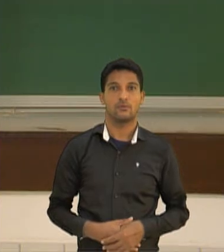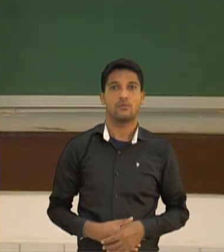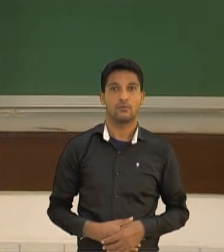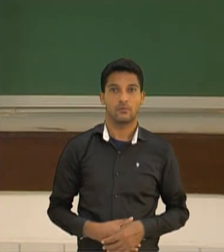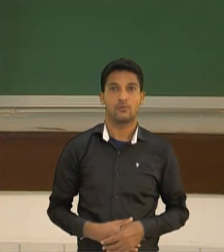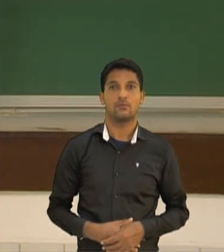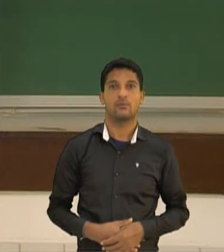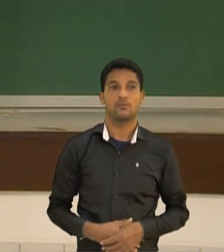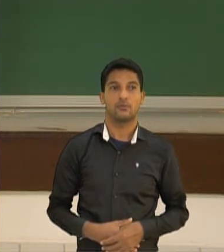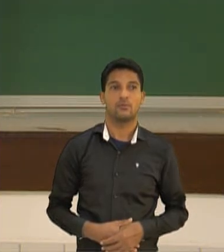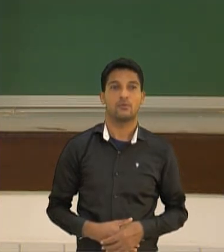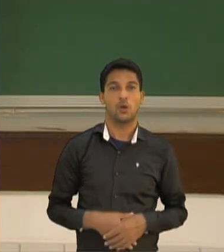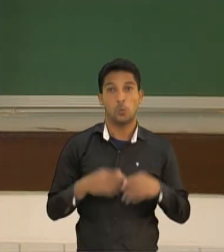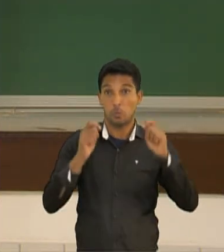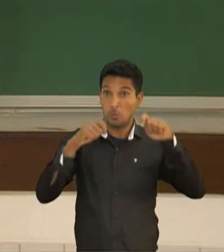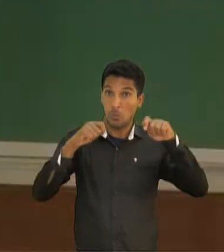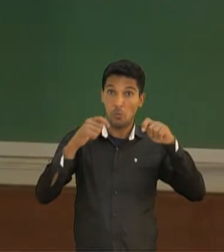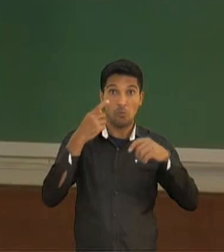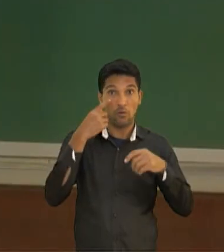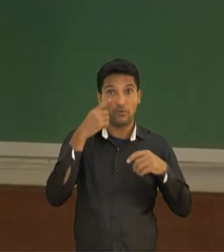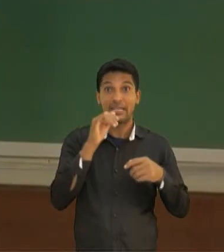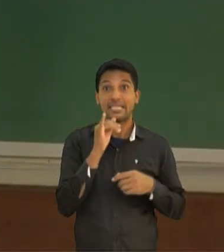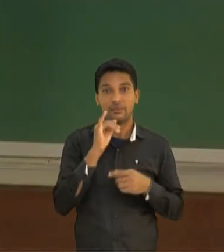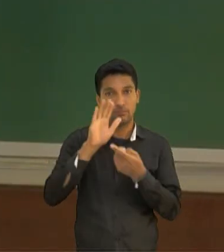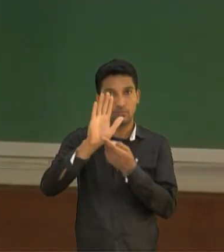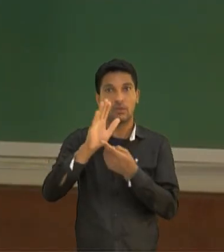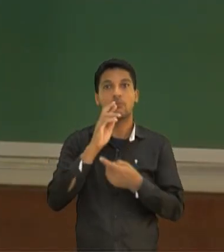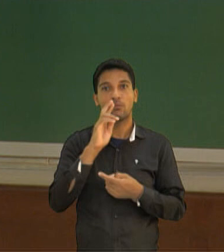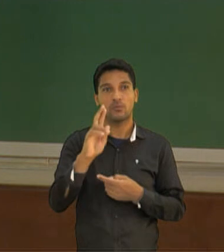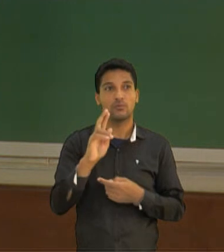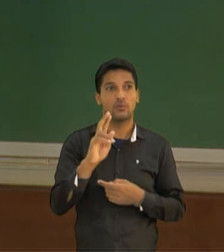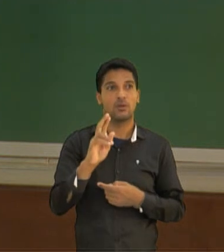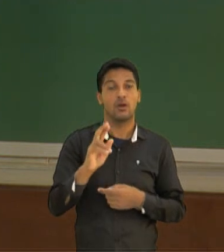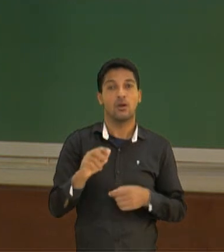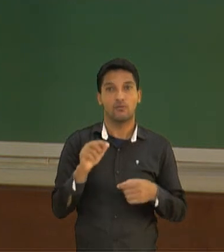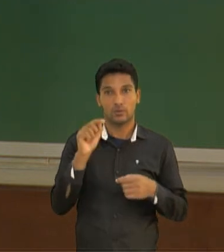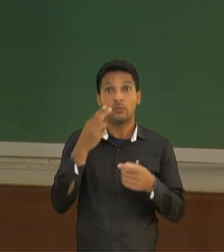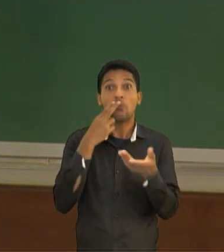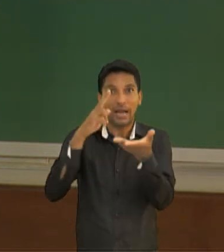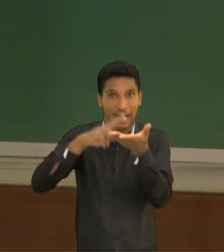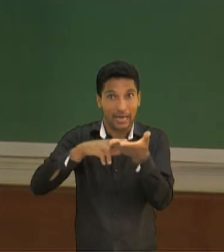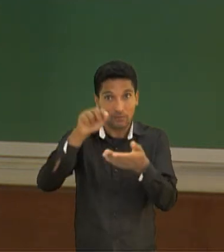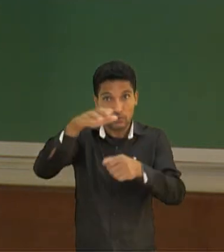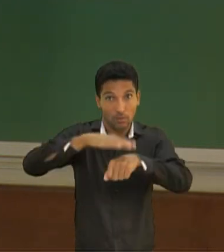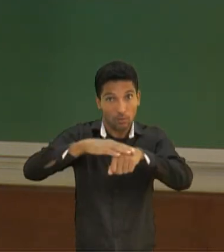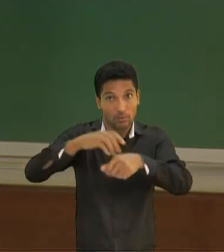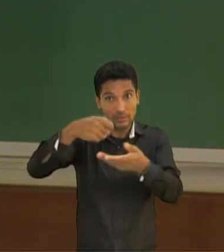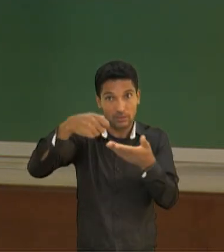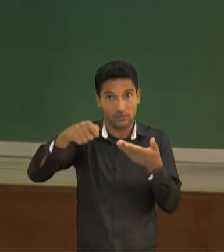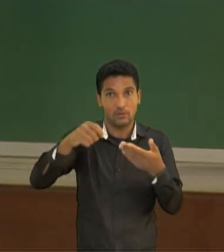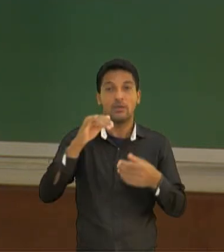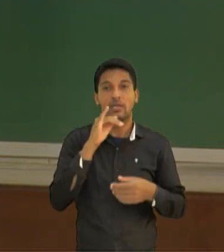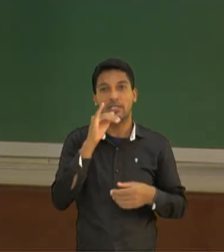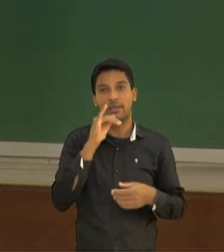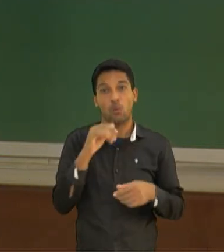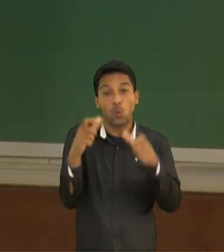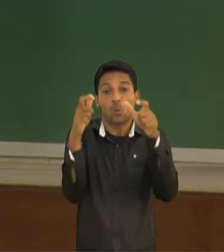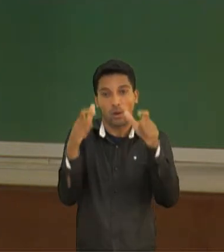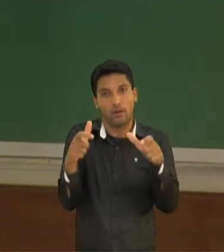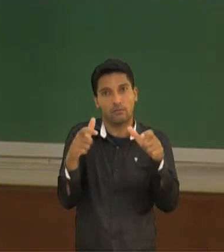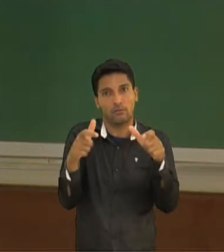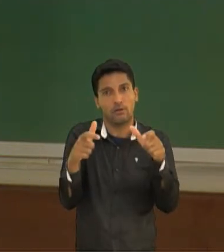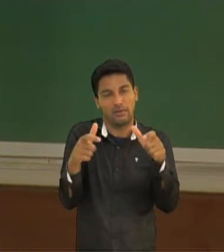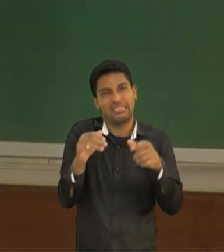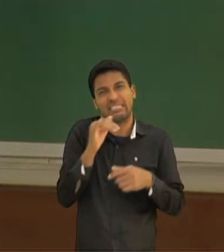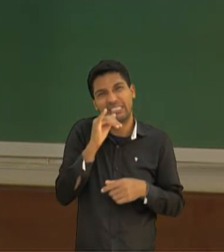Retornando então, pessoal, uma possibilidade, né, de resposta seria então vocês colocarem ali o local. Eu sugeri Curitiba, mas pode ser União